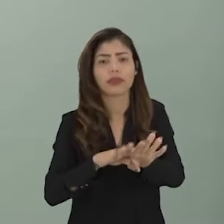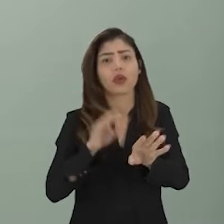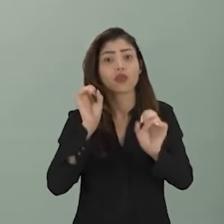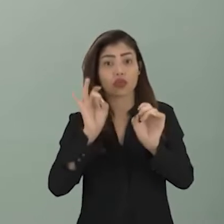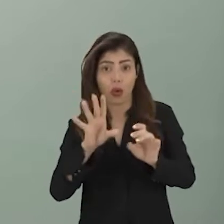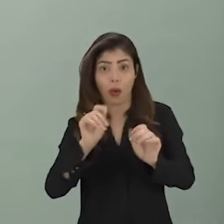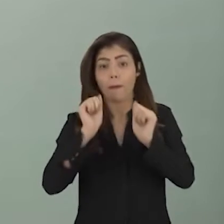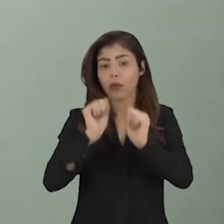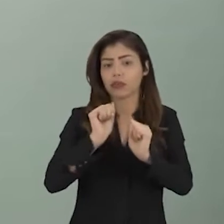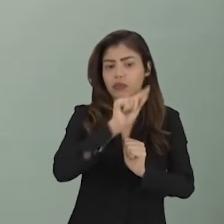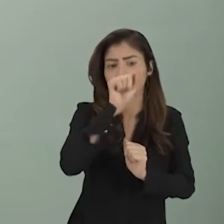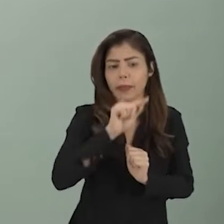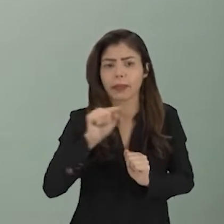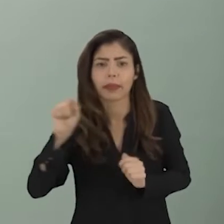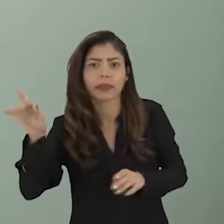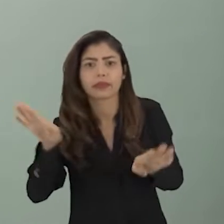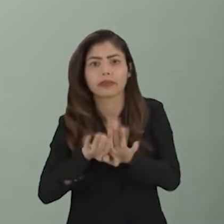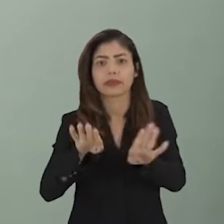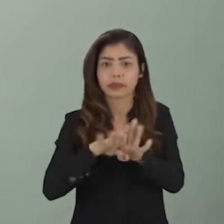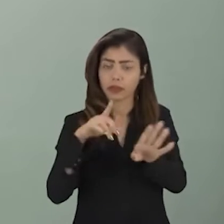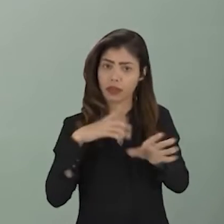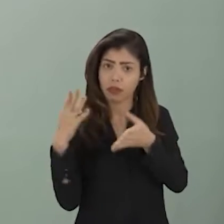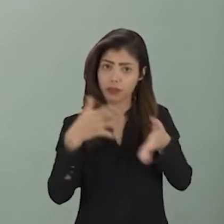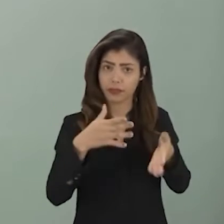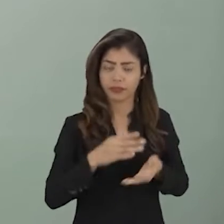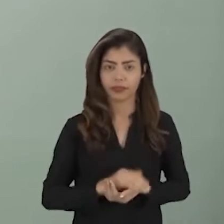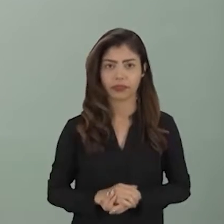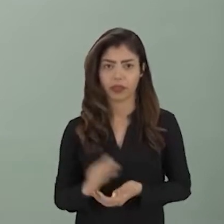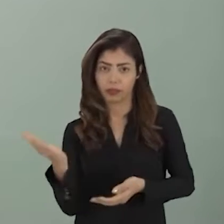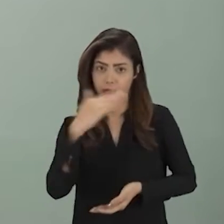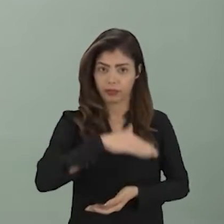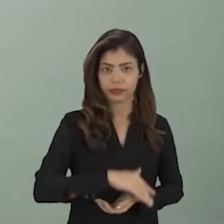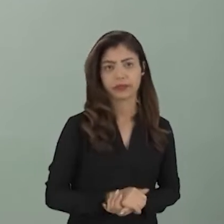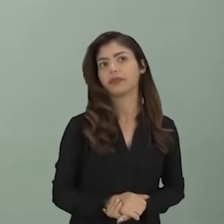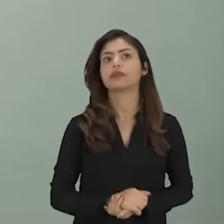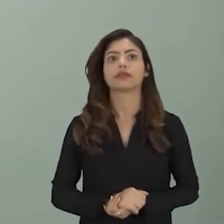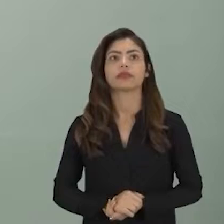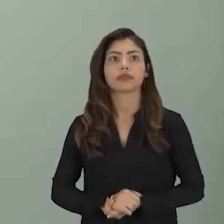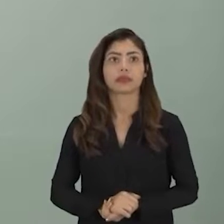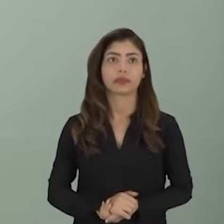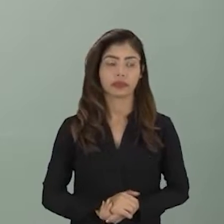um texto de acordo com a intenção que eu tenho. Vamos lá?